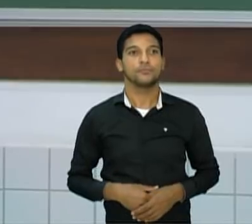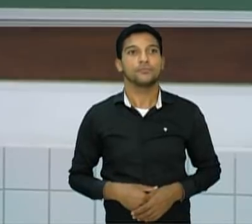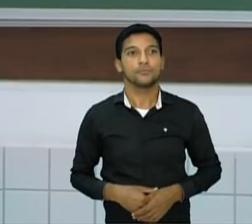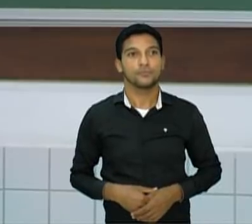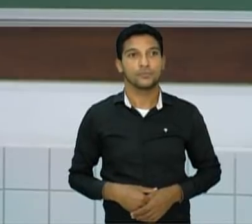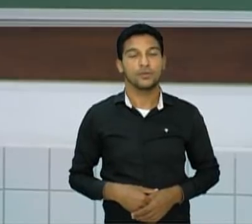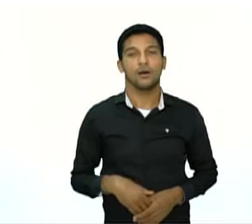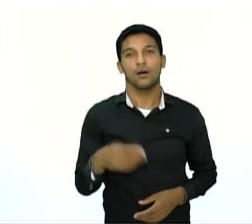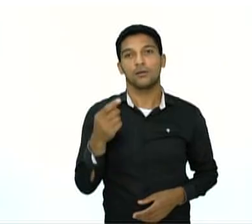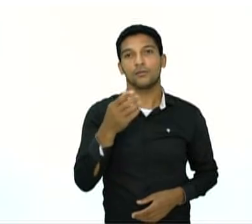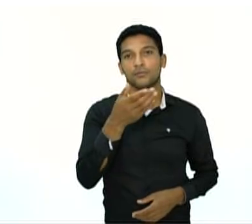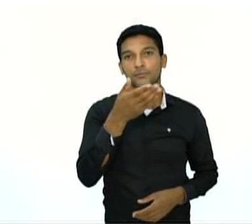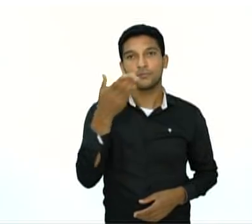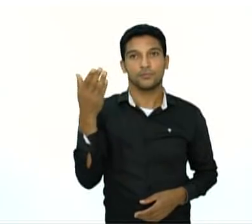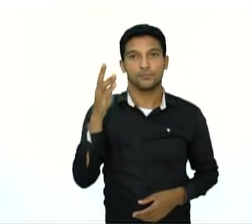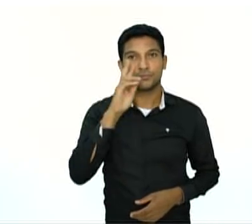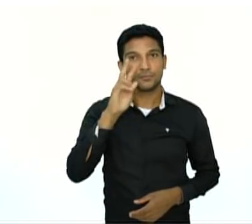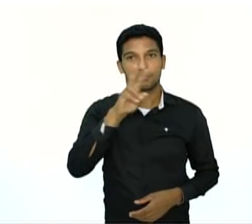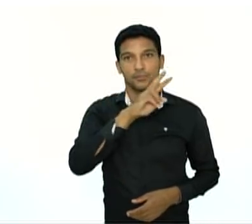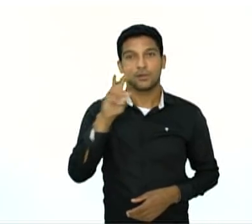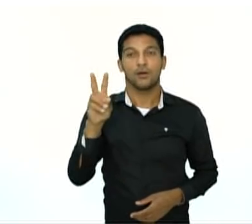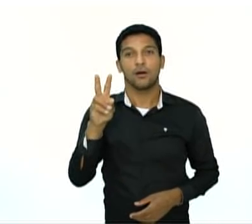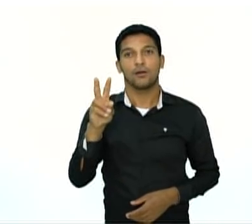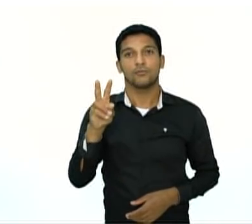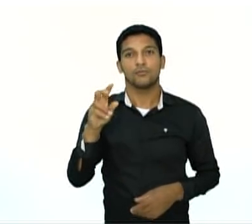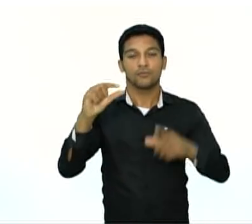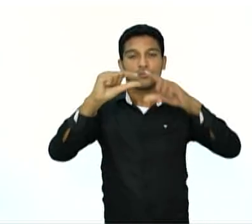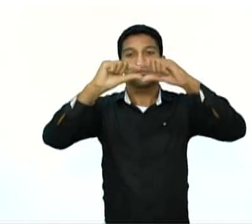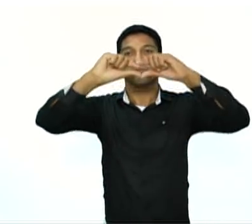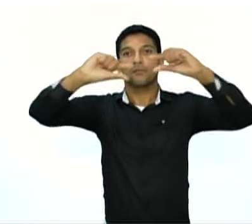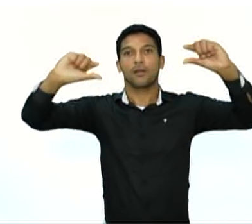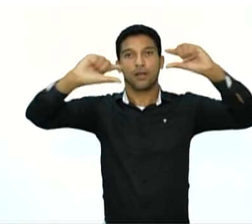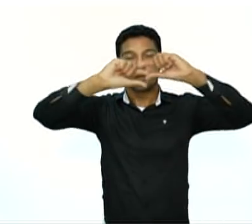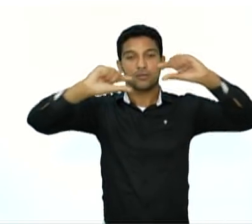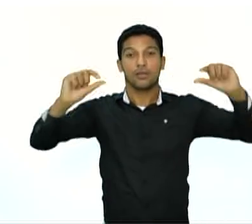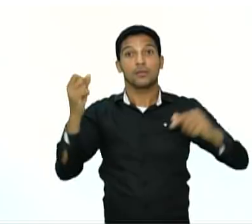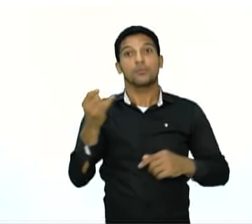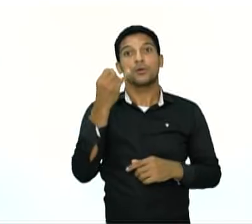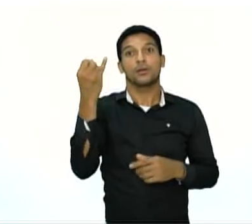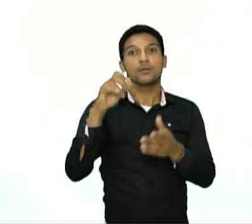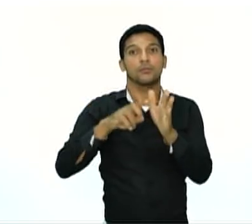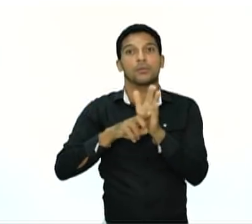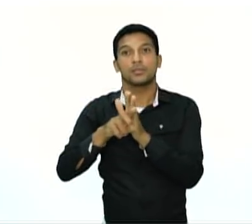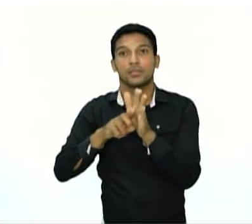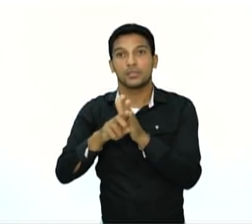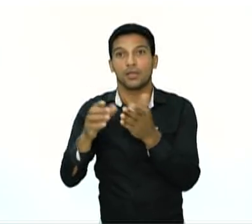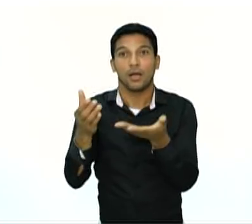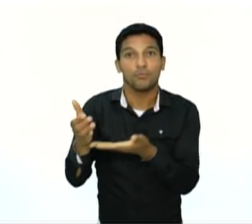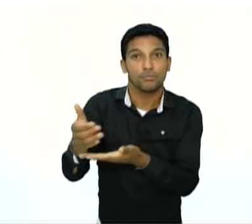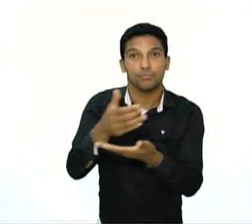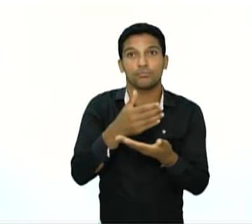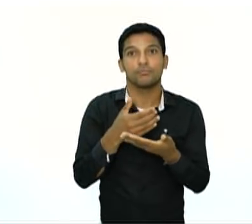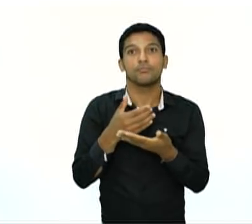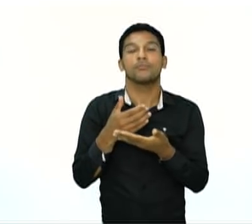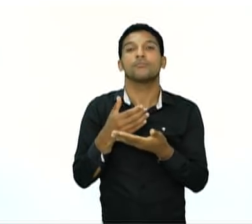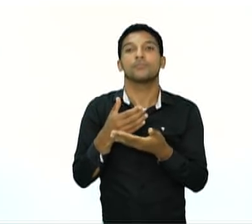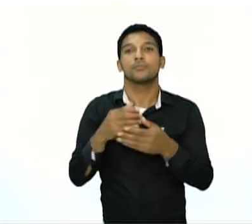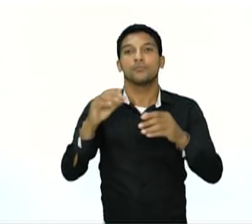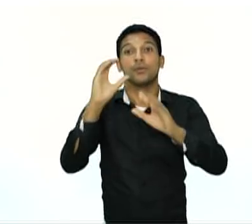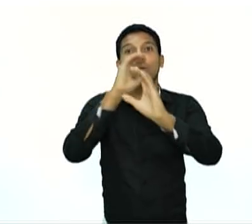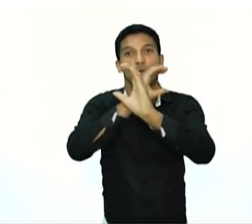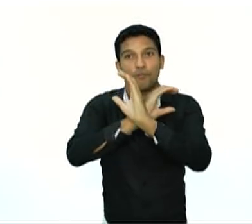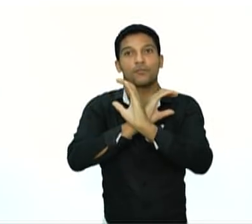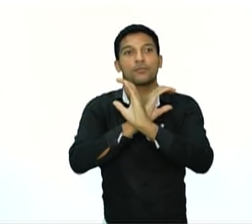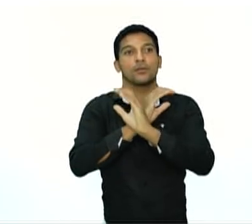Então, estava escrito, é necessário que se busquem dados confiáveis. A partir do que, depois do necessário, você só vai escrever isso.